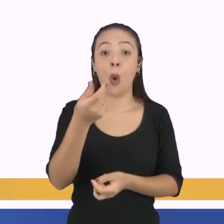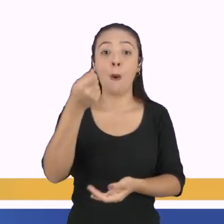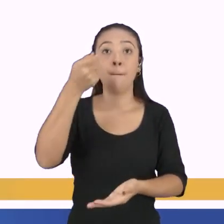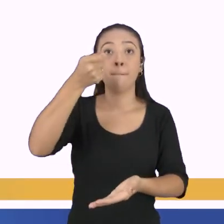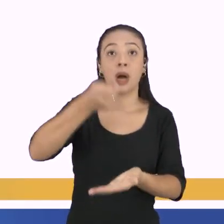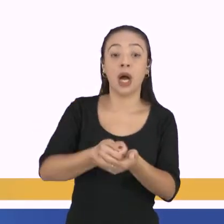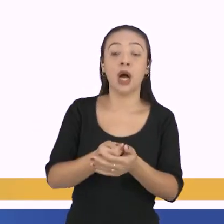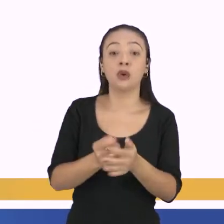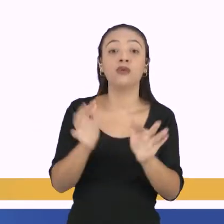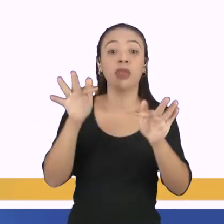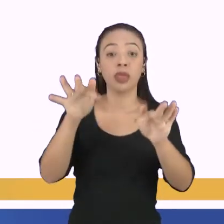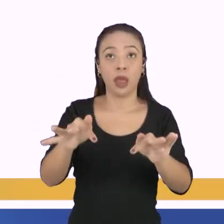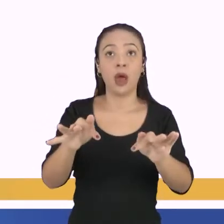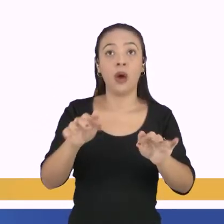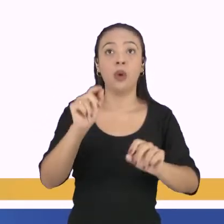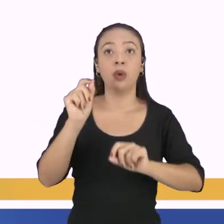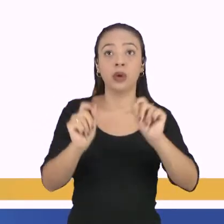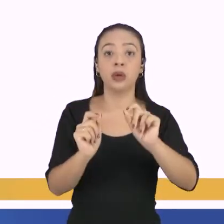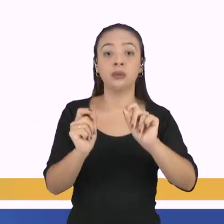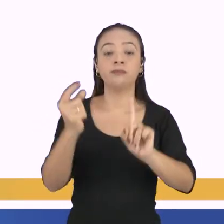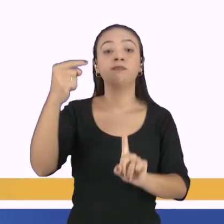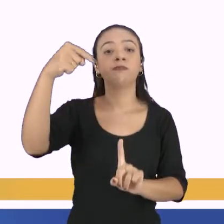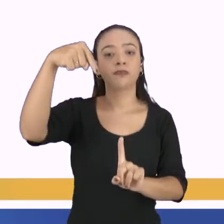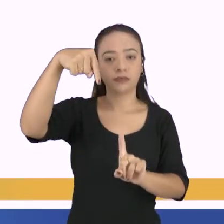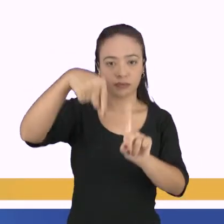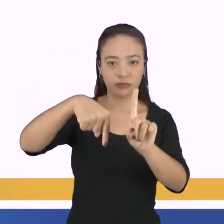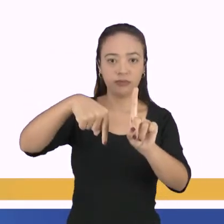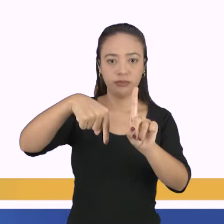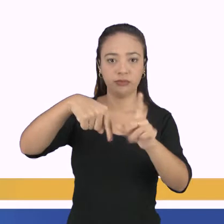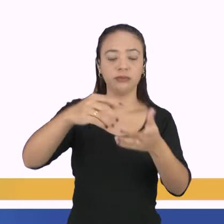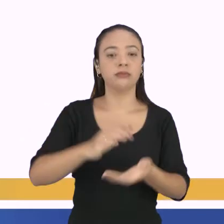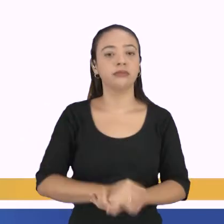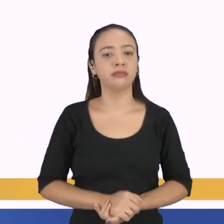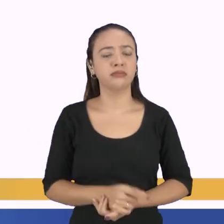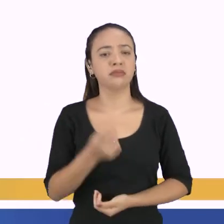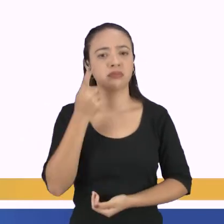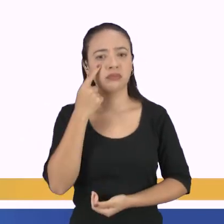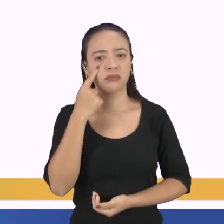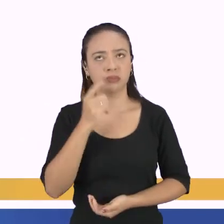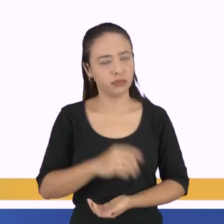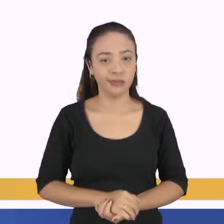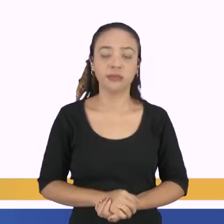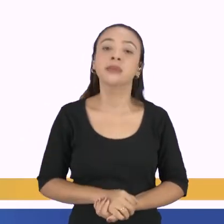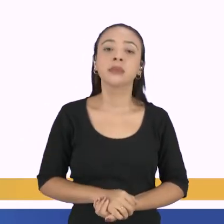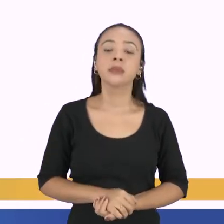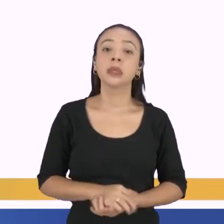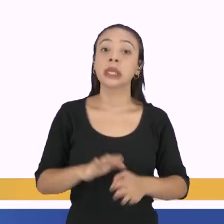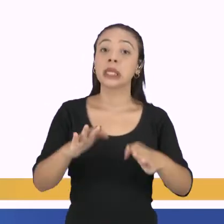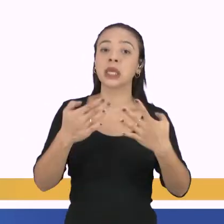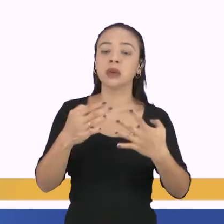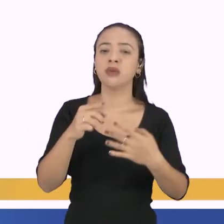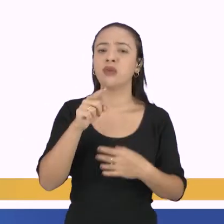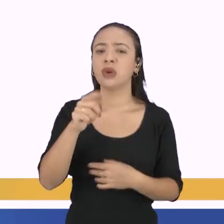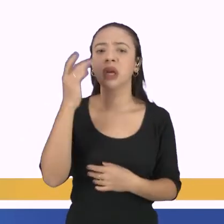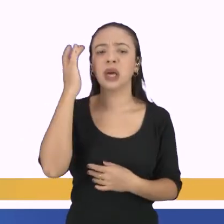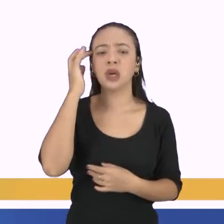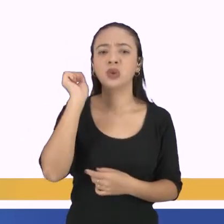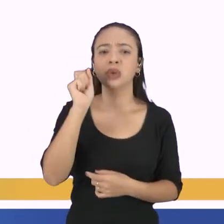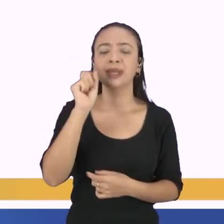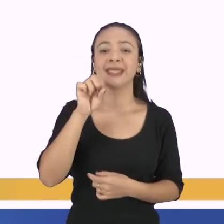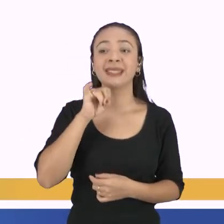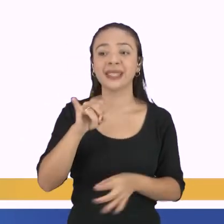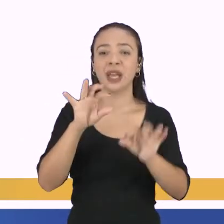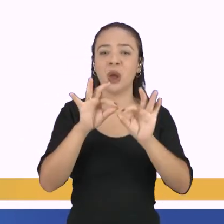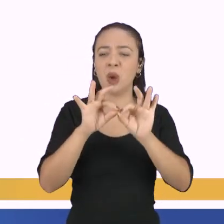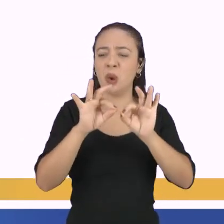são grandezas inversamente proporcionais. Vamos lá, pela sua própria intuição. Quanto maior é a distância,